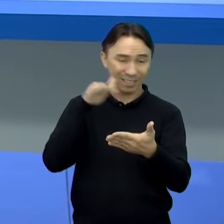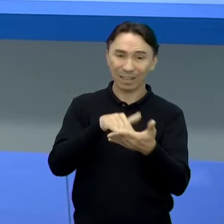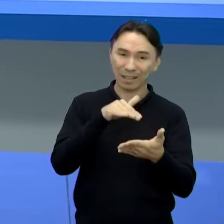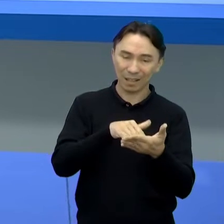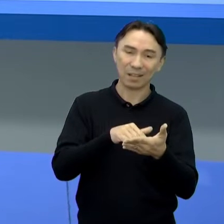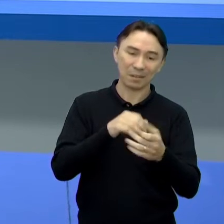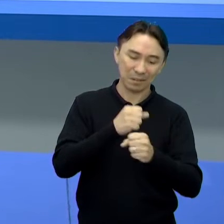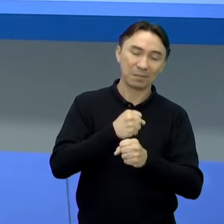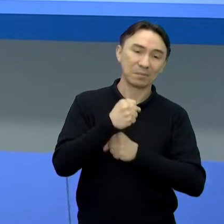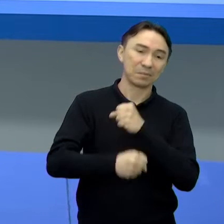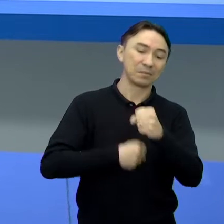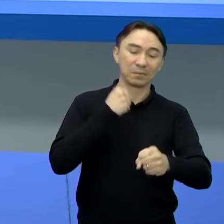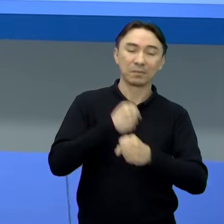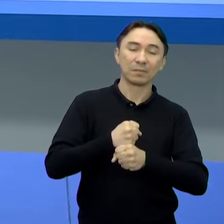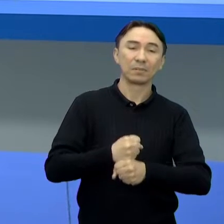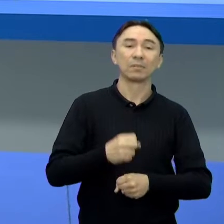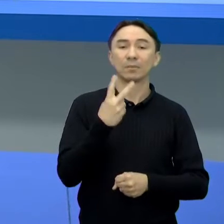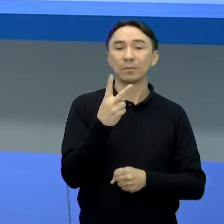tá?